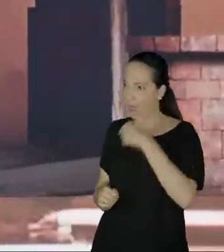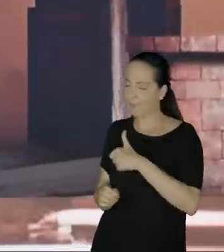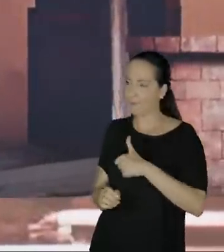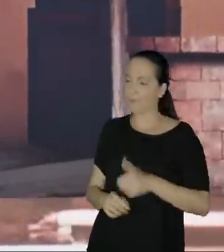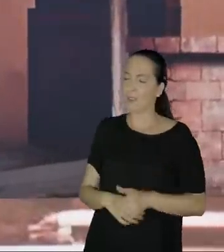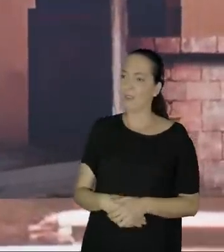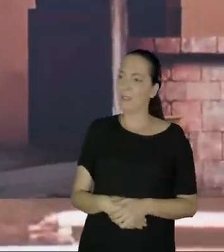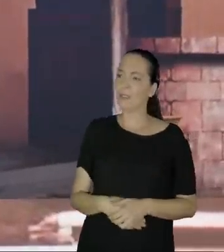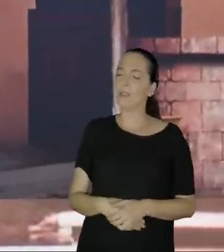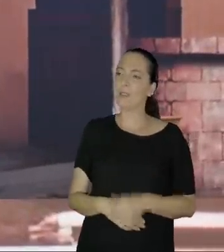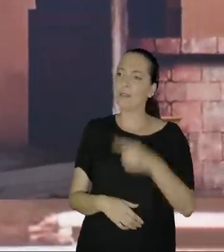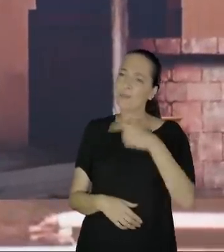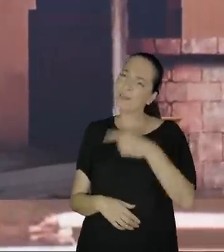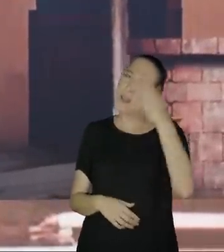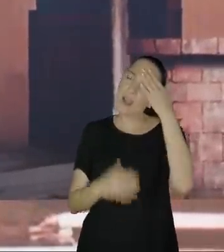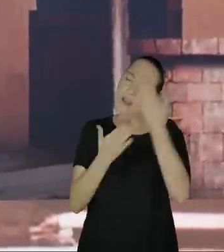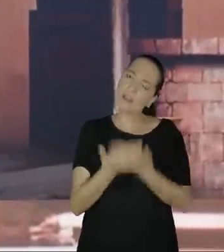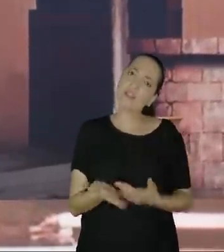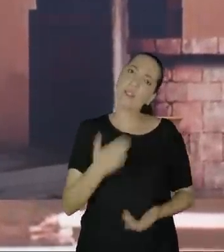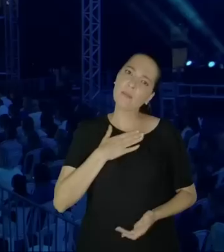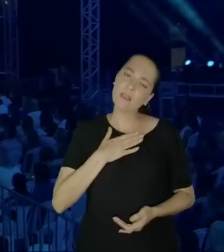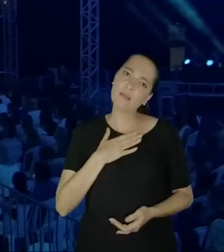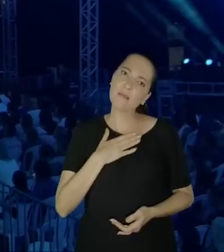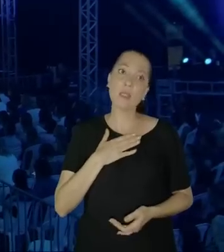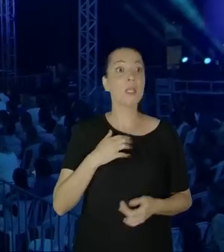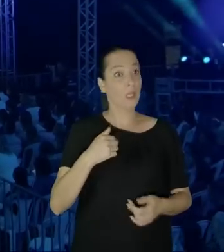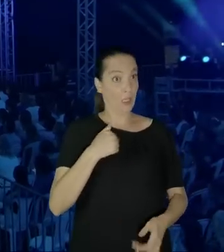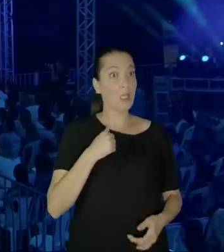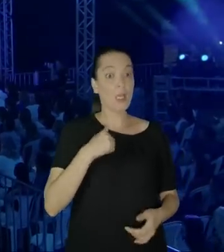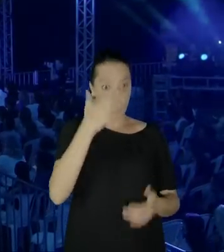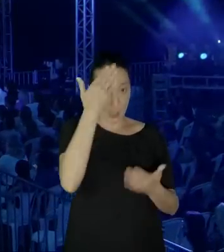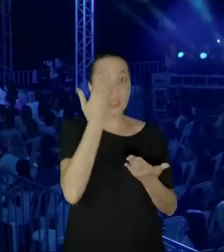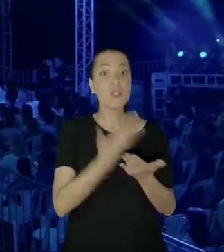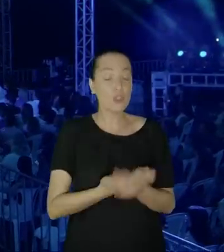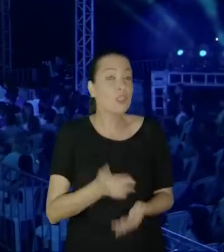Mulher, acreditas em mim? Eu creio, Senhor.